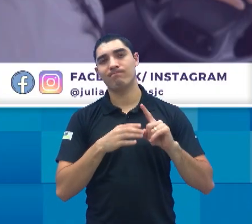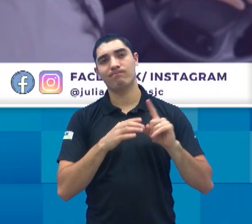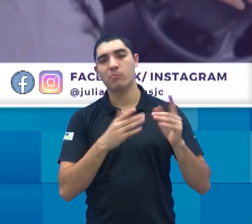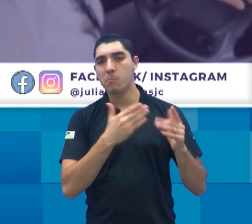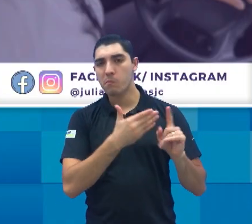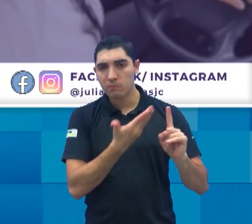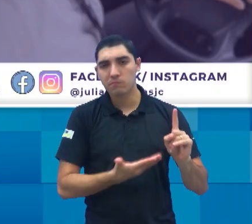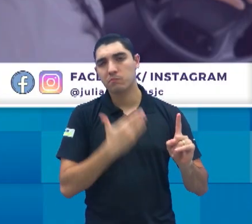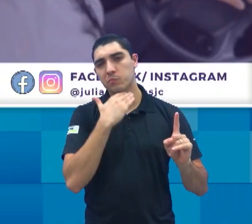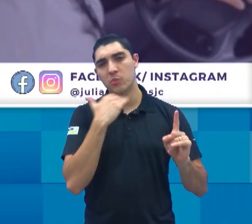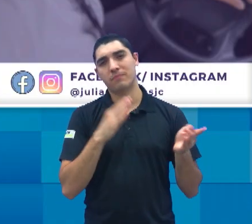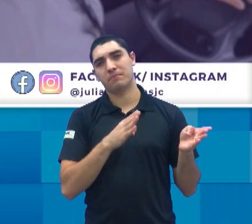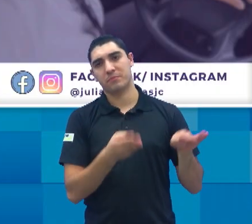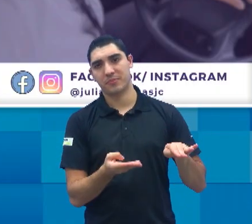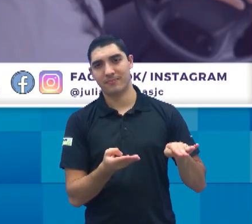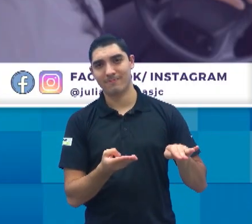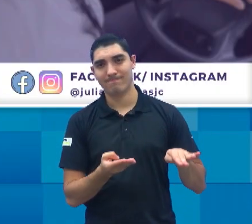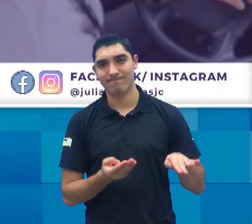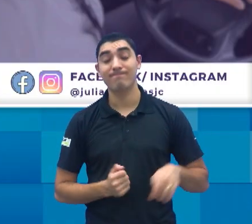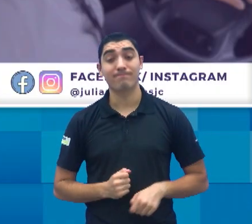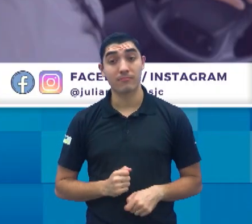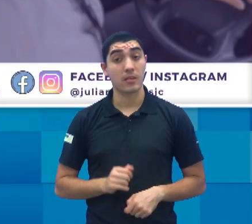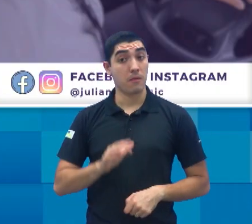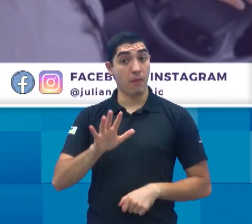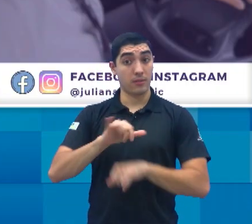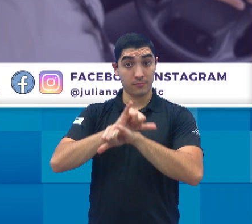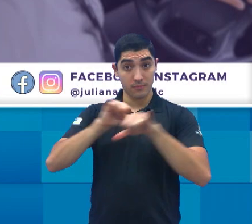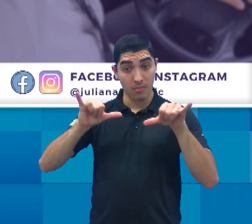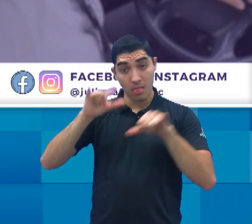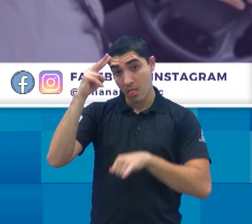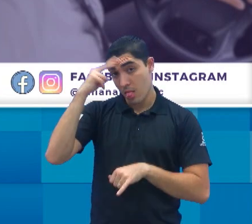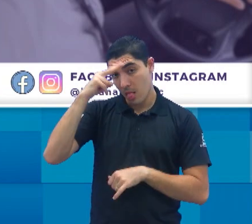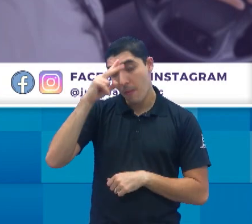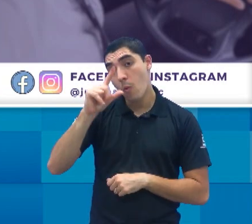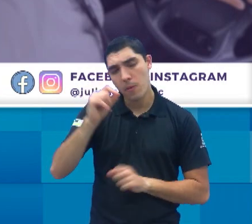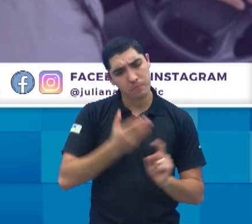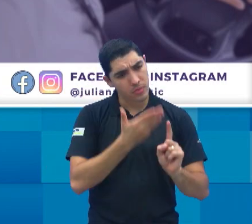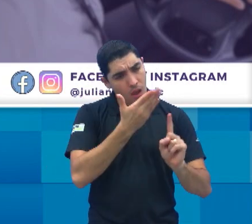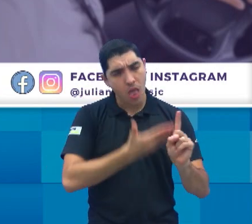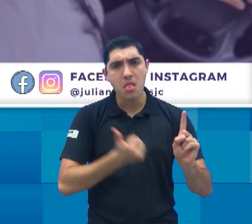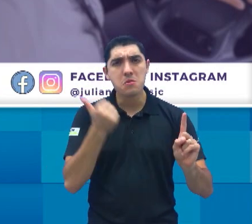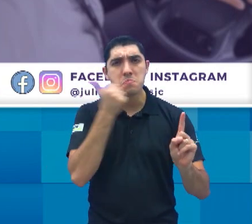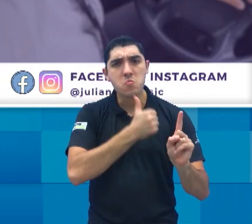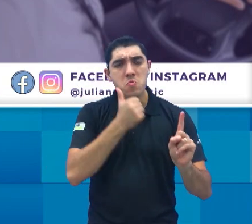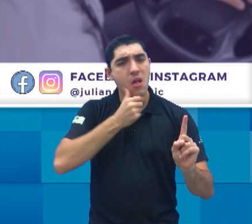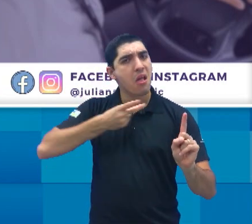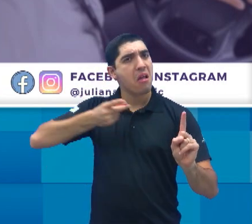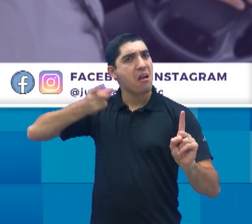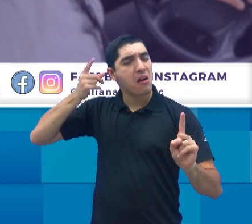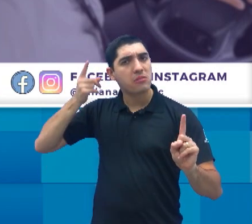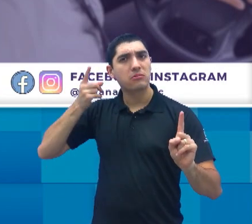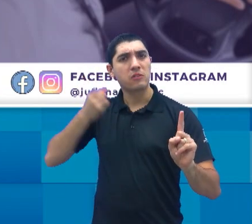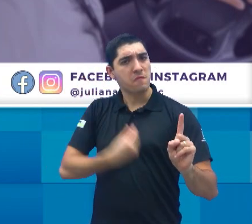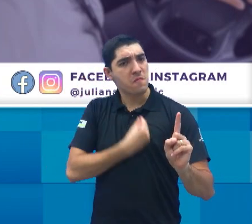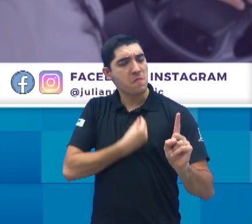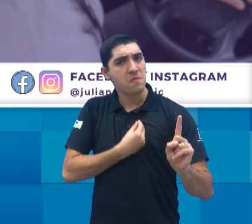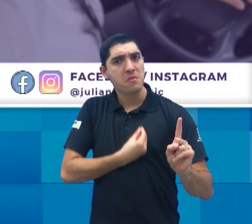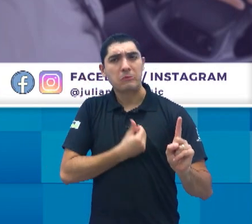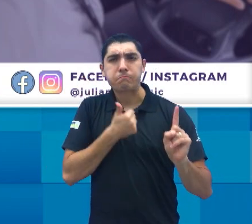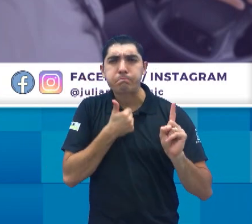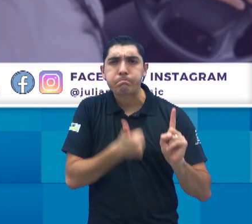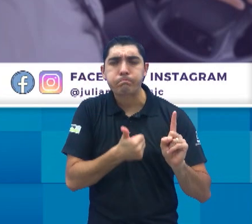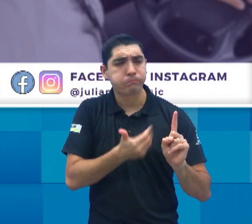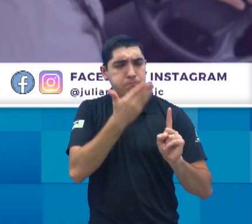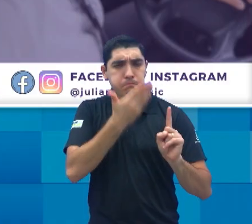casa e toda a cidade lembrem da Thalita pela mulher que ela foi em vida. Uma mulher